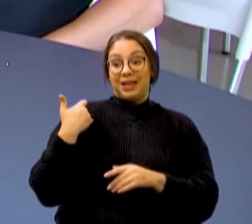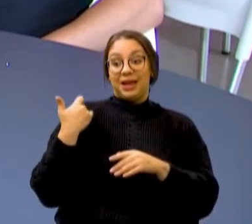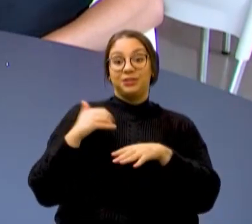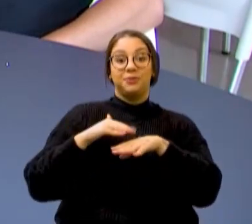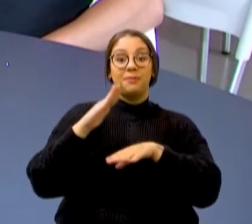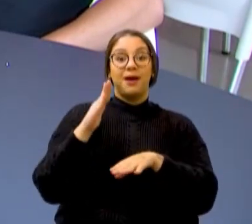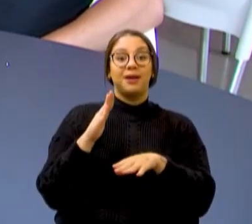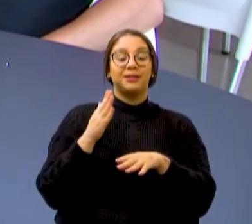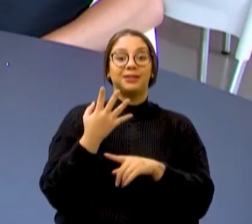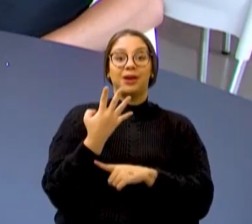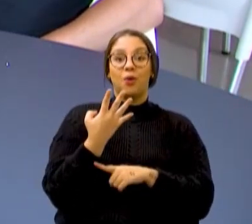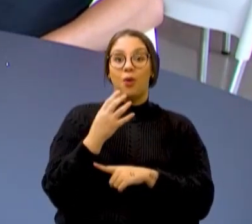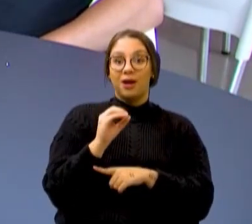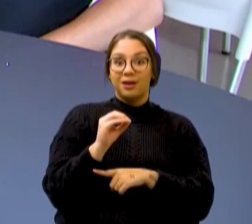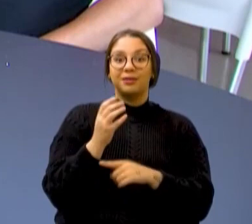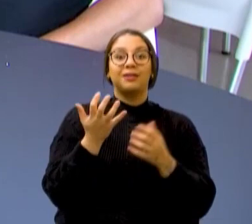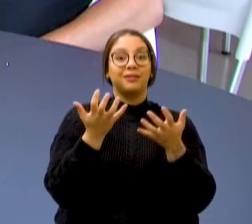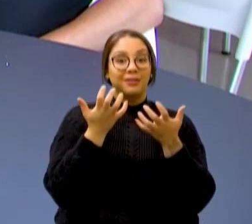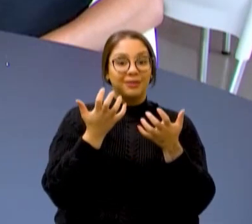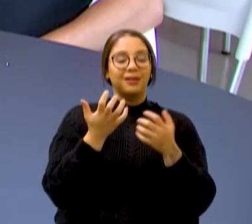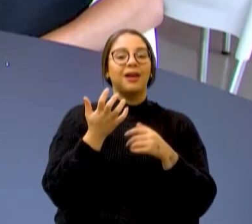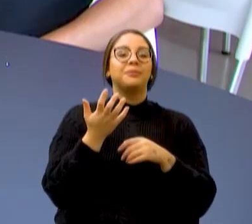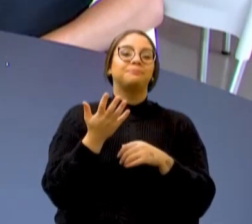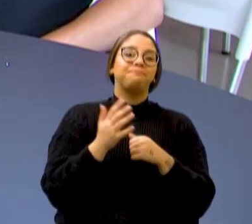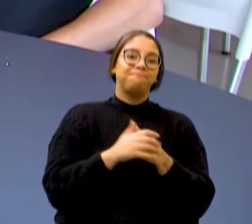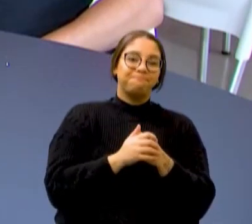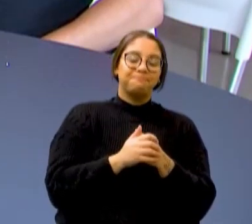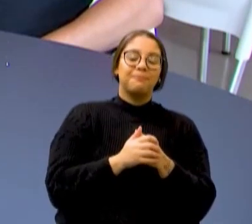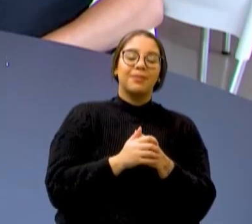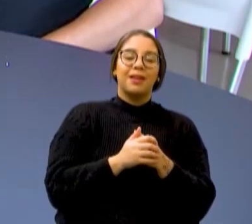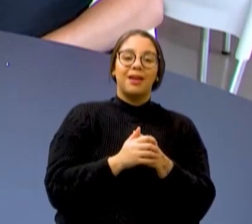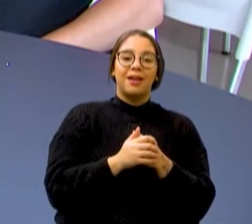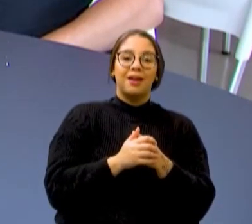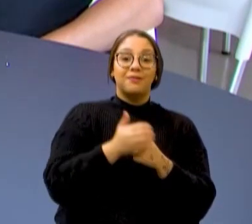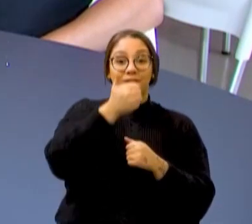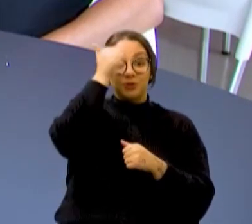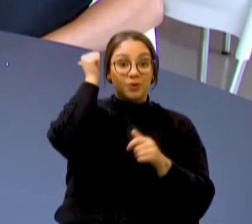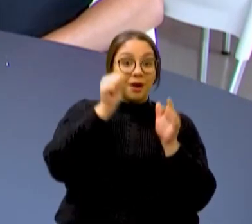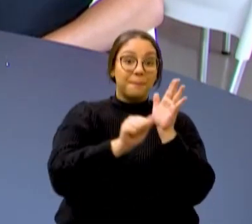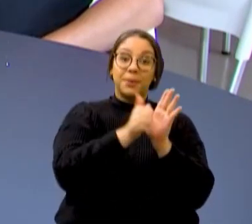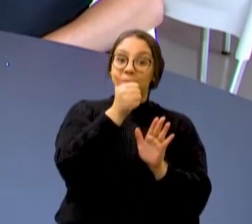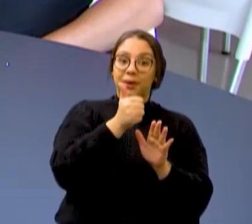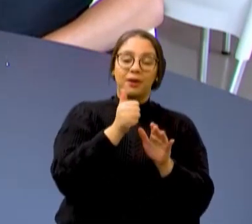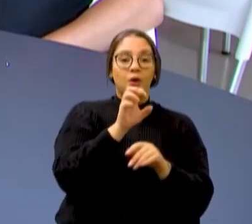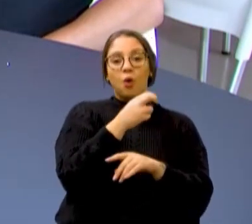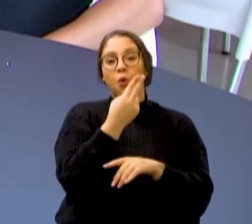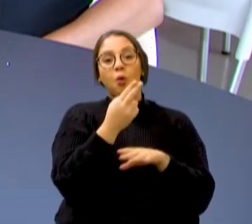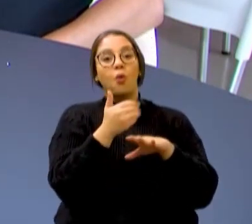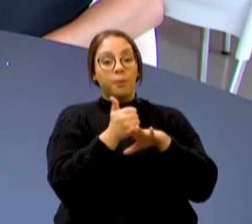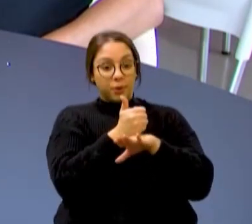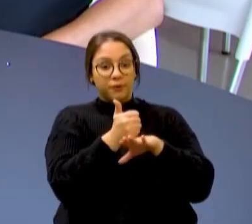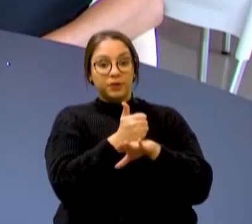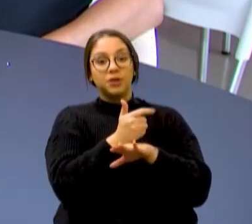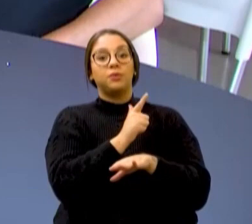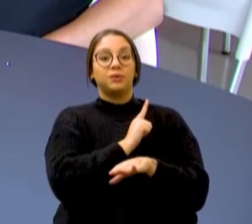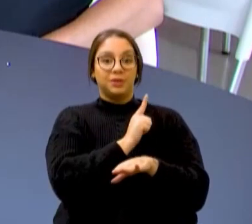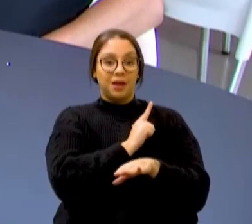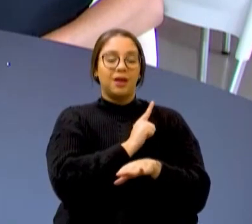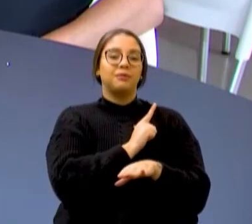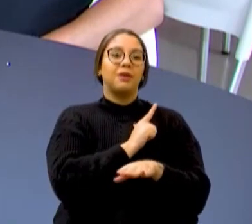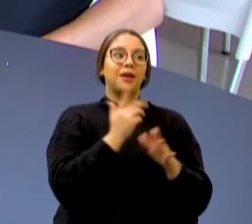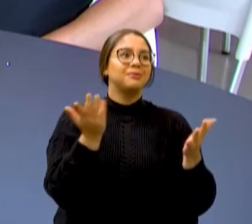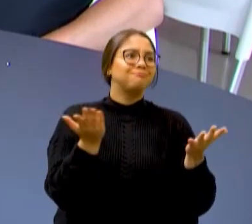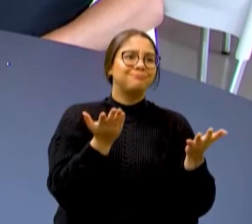já passou dos 40, querendo prestar vestibular pela primeira vez, ou já tem uma profissão, já